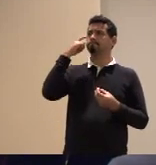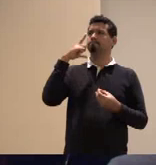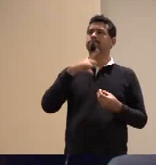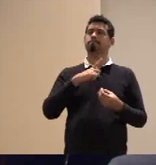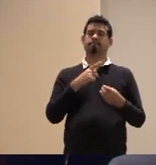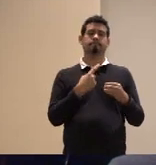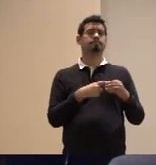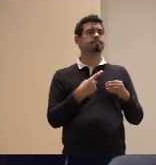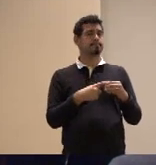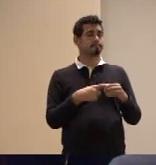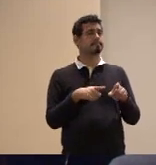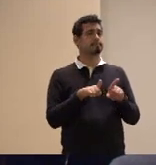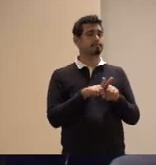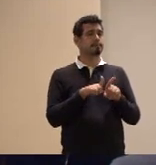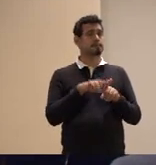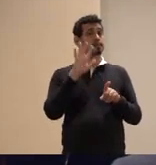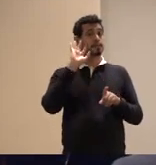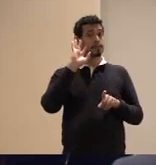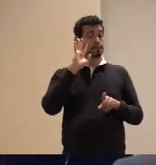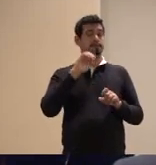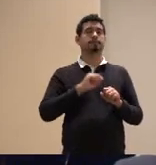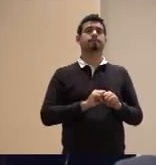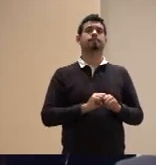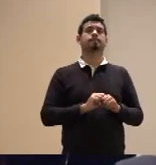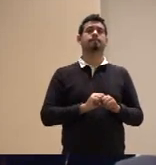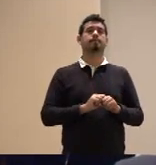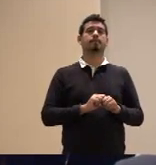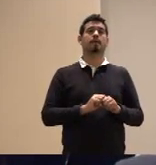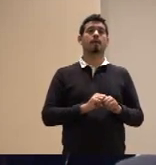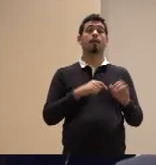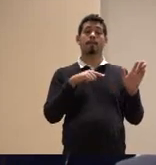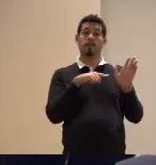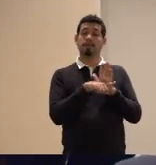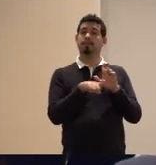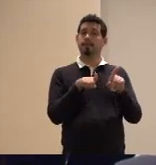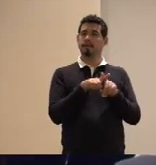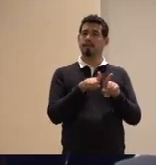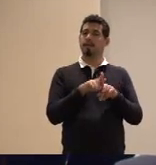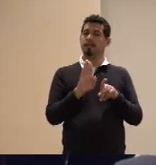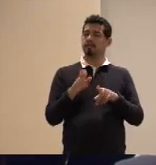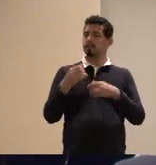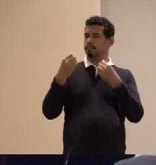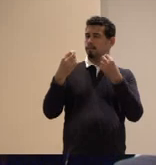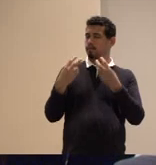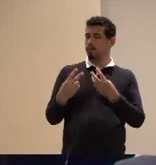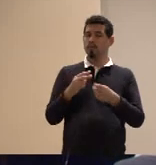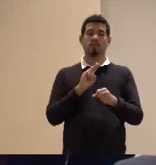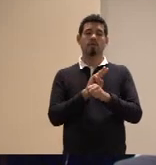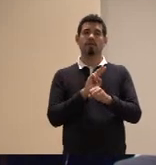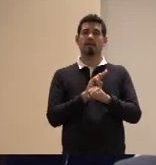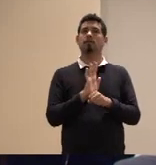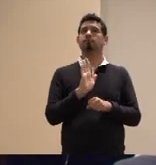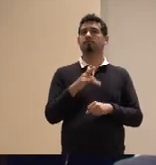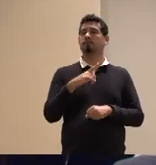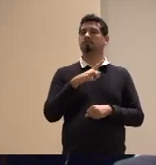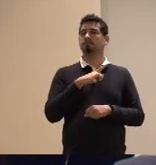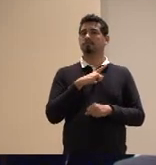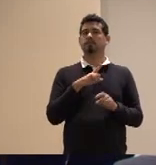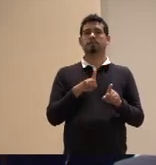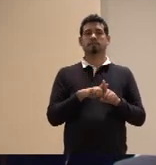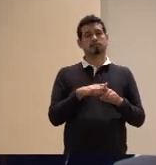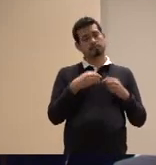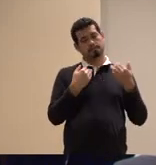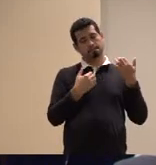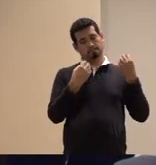cidade também. E a outra pergunta também tem a ver com o que a colega disse, com o cuidado que vocês tiveram nos depoimentos,